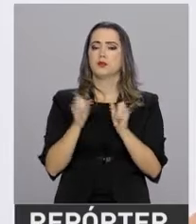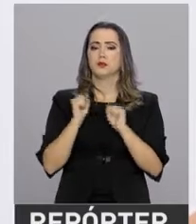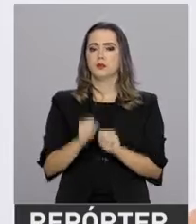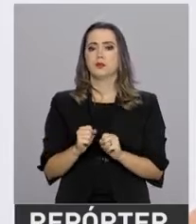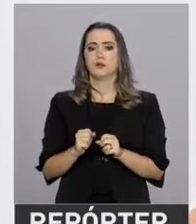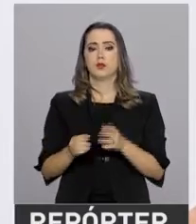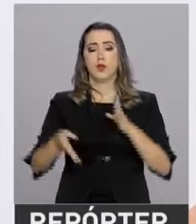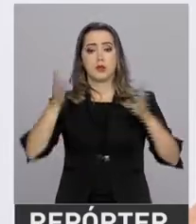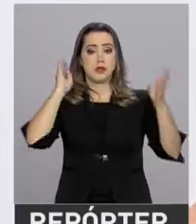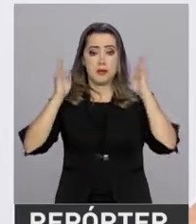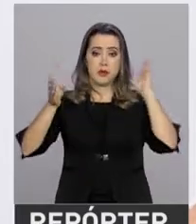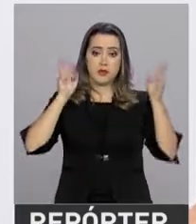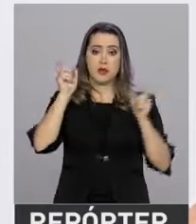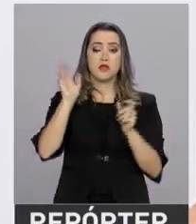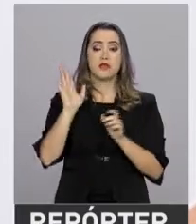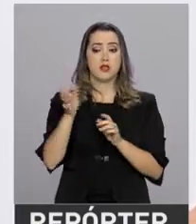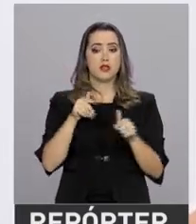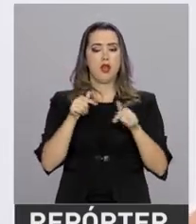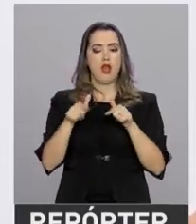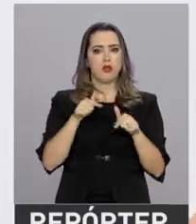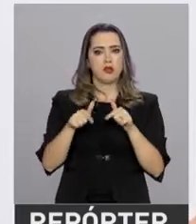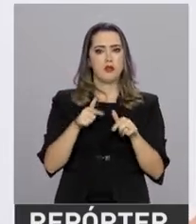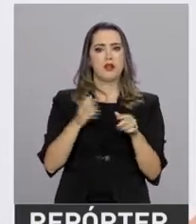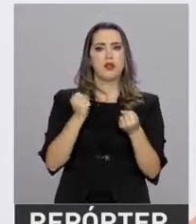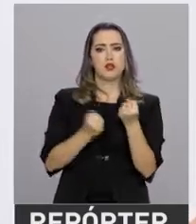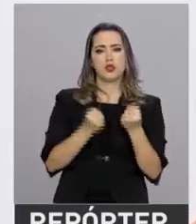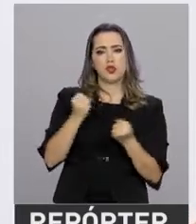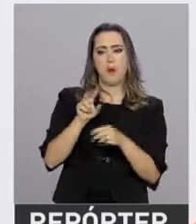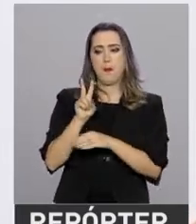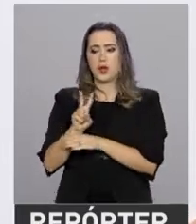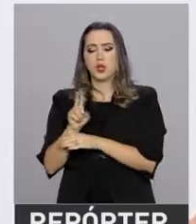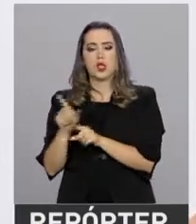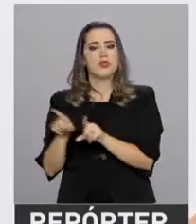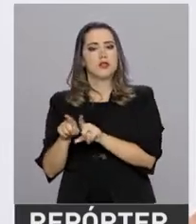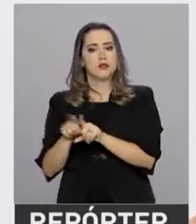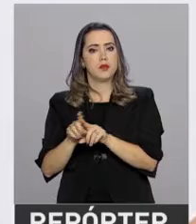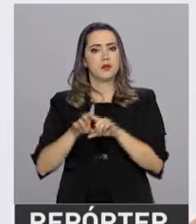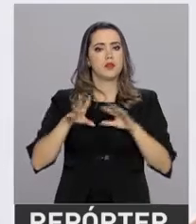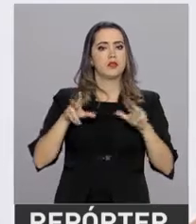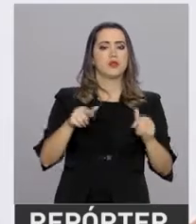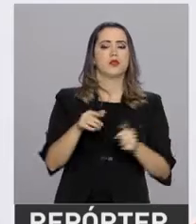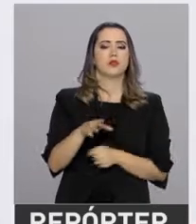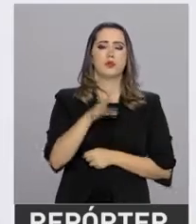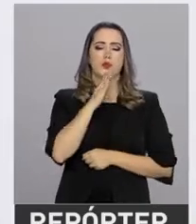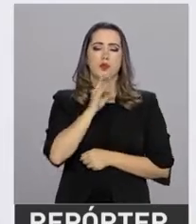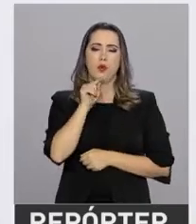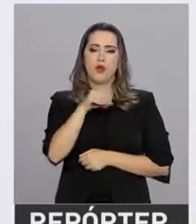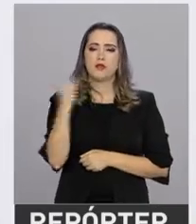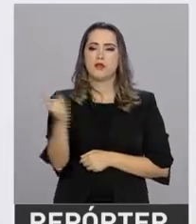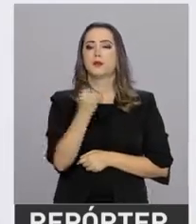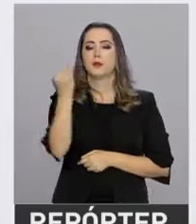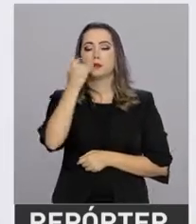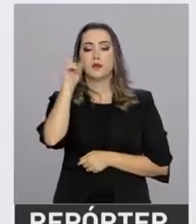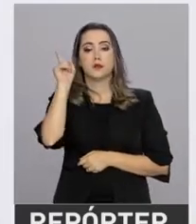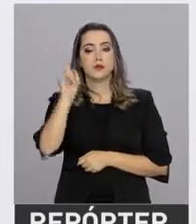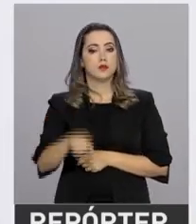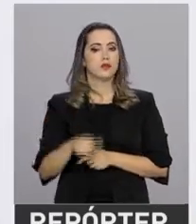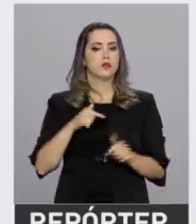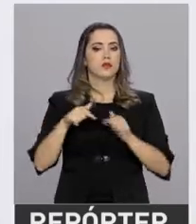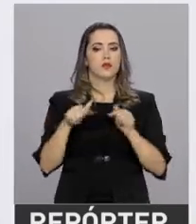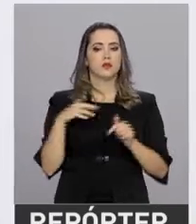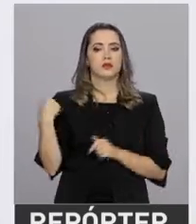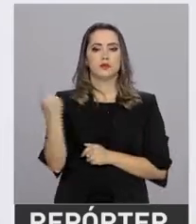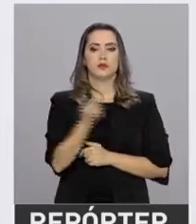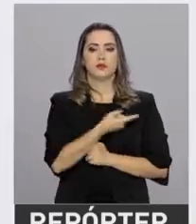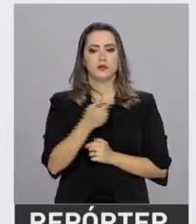os caminhoneiros que estão nas estradas se tornem agentes de proteção, mas que todos tenham consciência da importância de que é um trabalho de